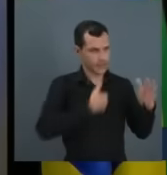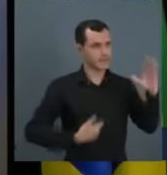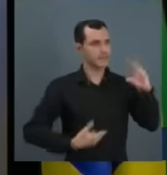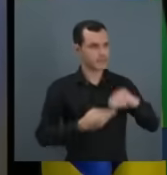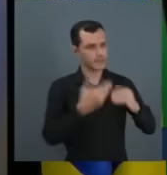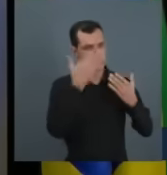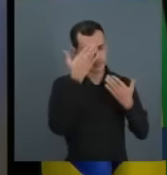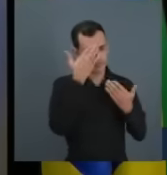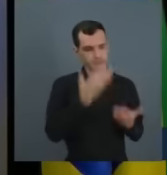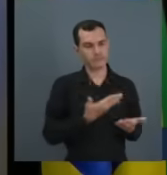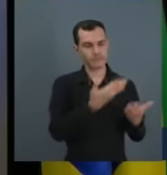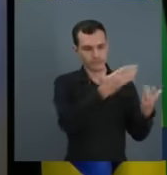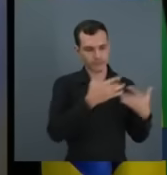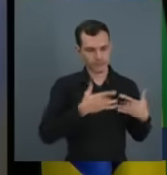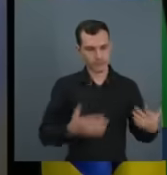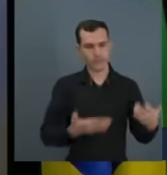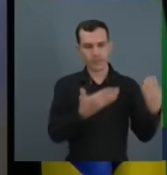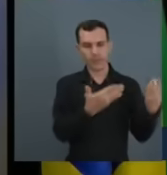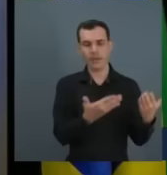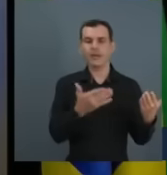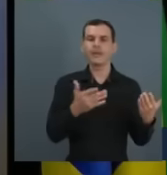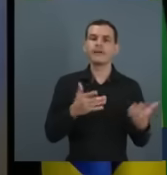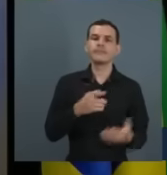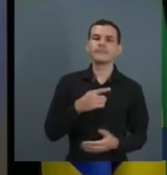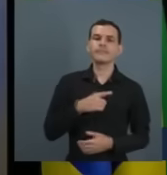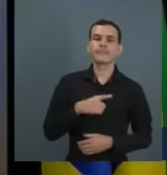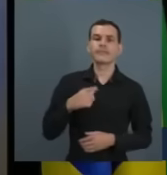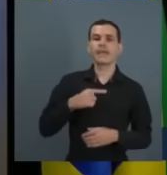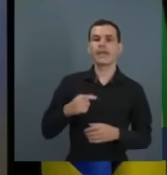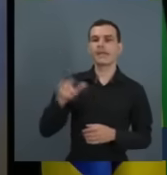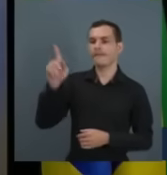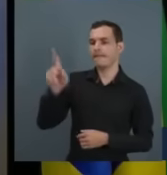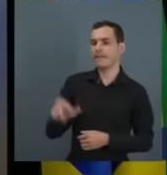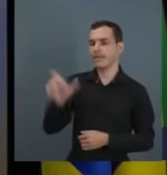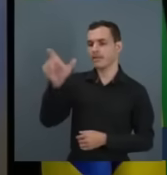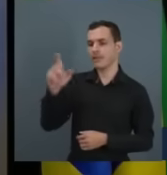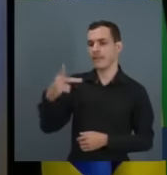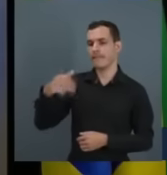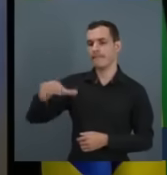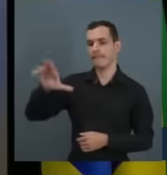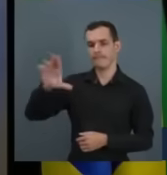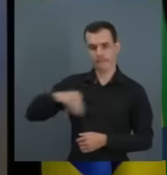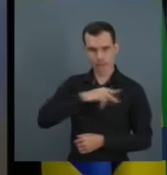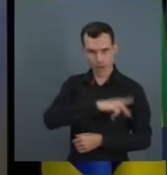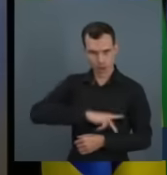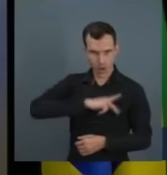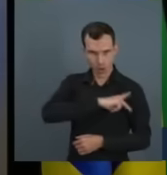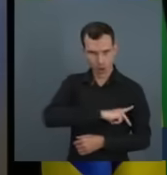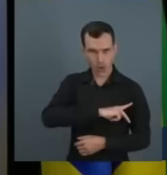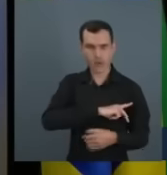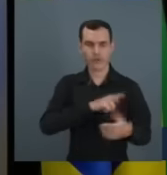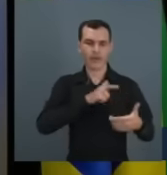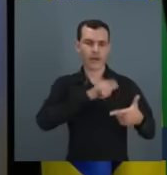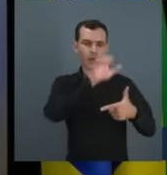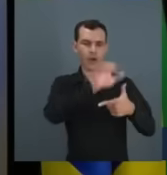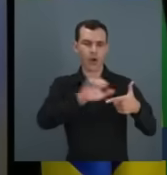benevolência, com esse pensamento nos deixado por Paulo de Tarso em sua carta aos